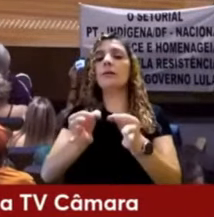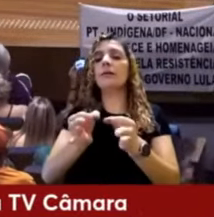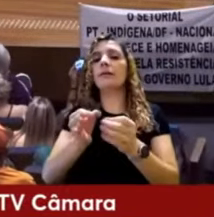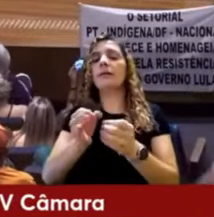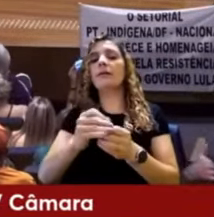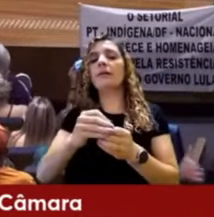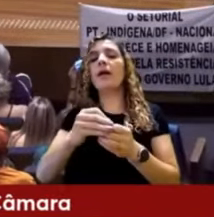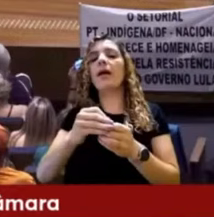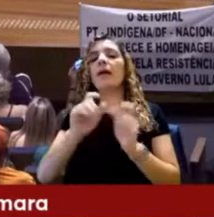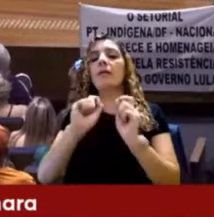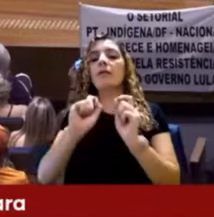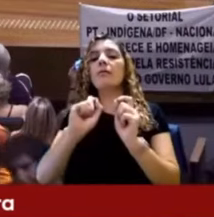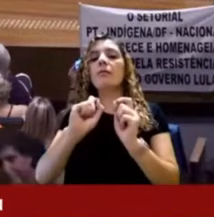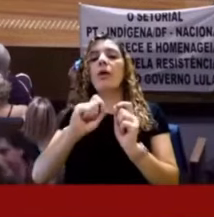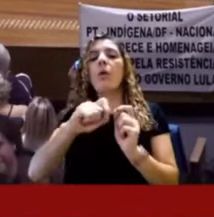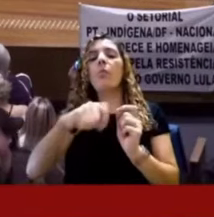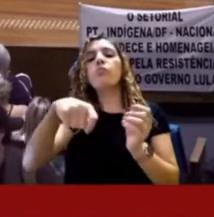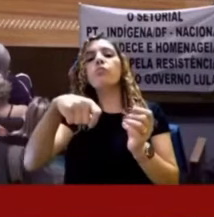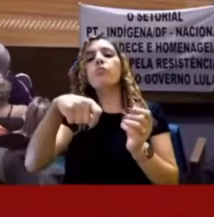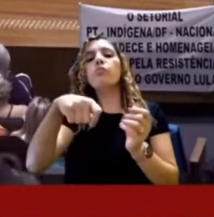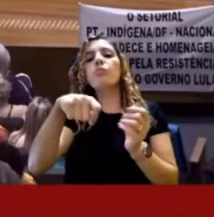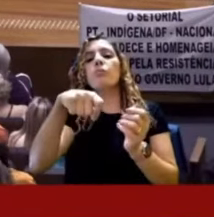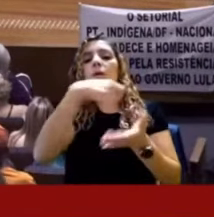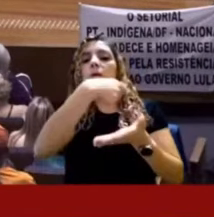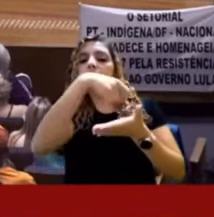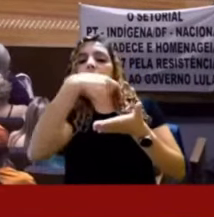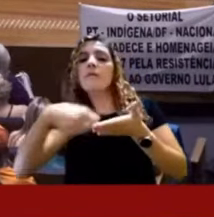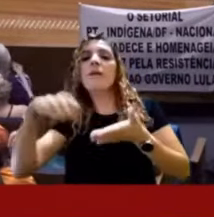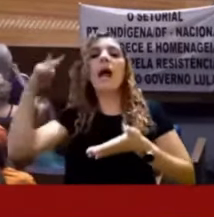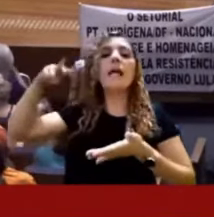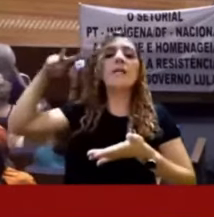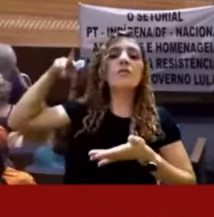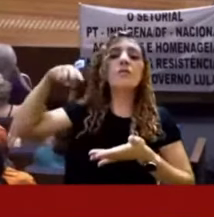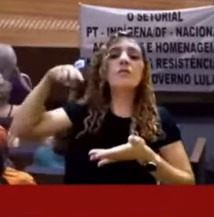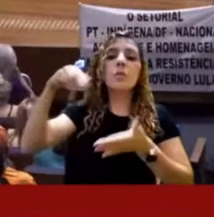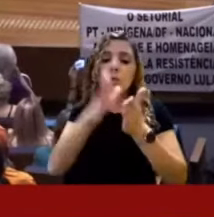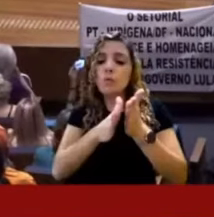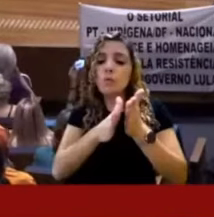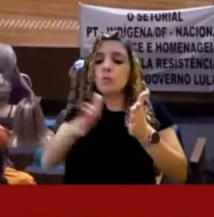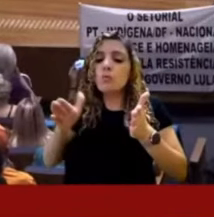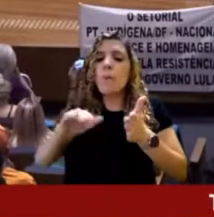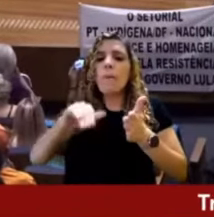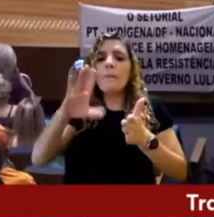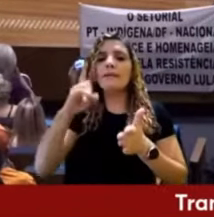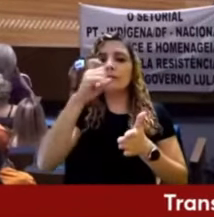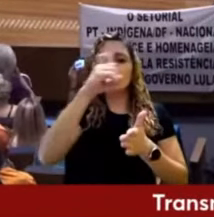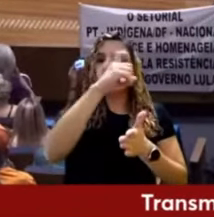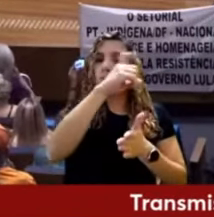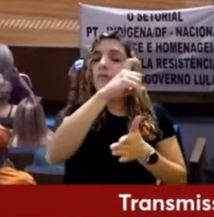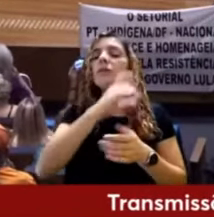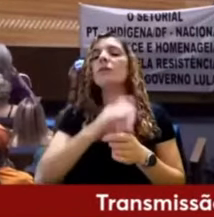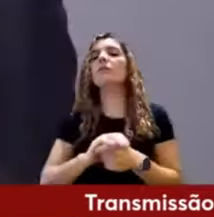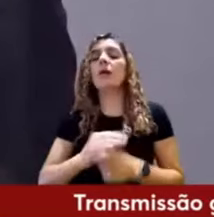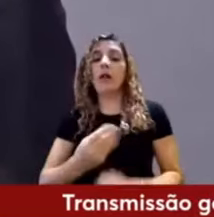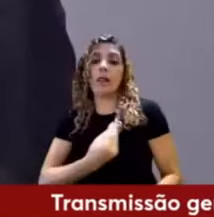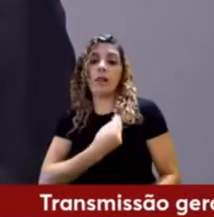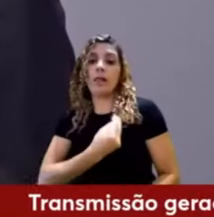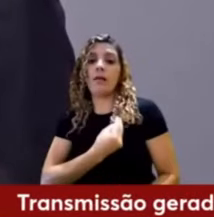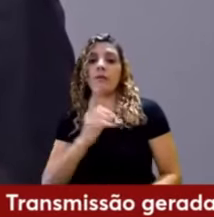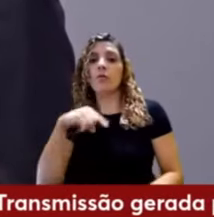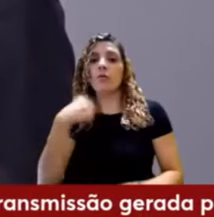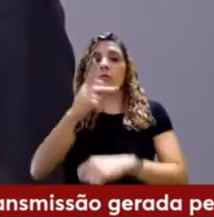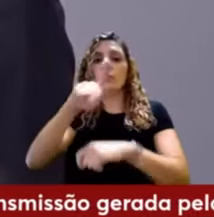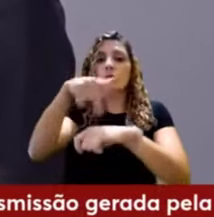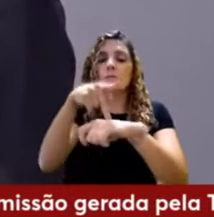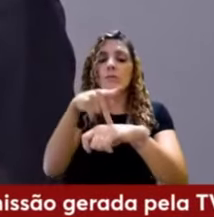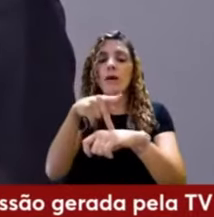escreveram seu nome na história durante alguns dos períodos mais difíceis da vida do nosso país nas últimas